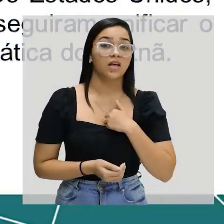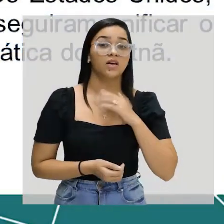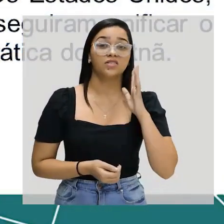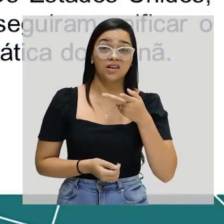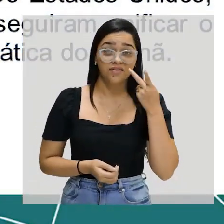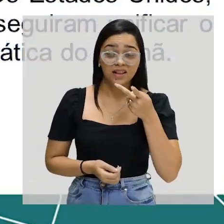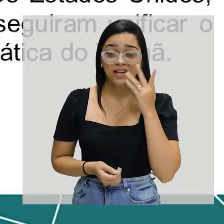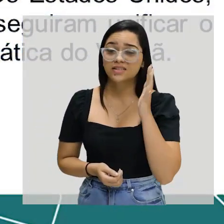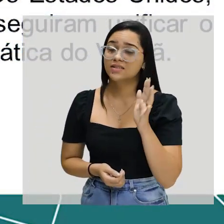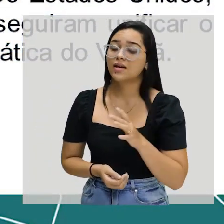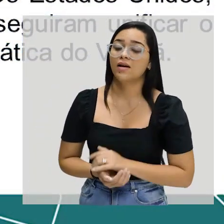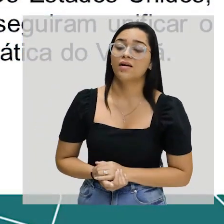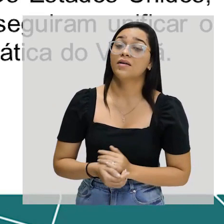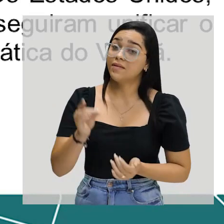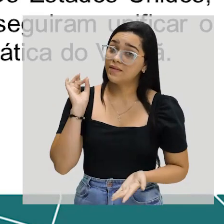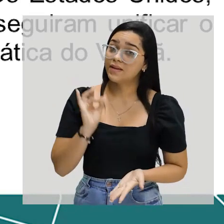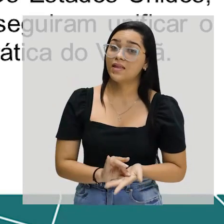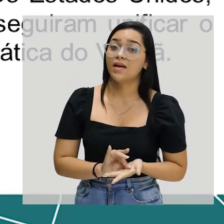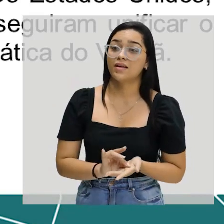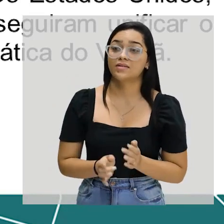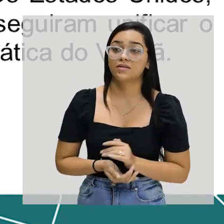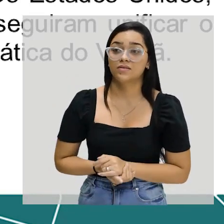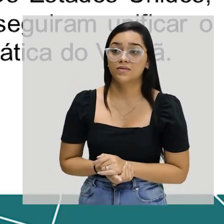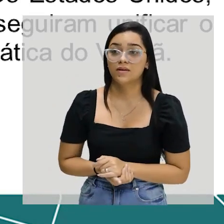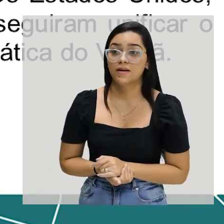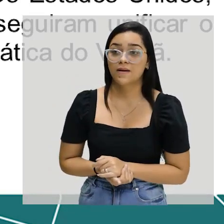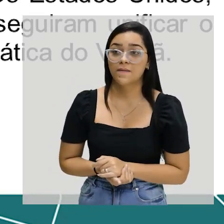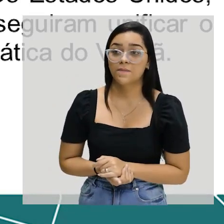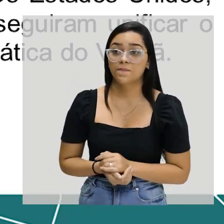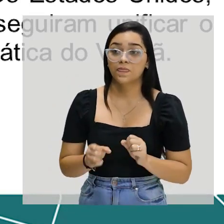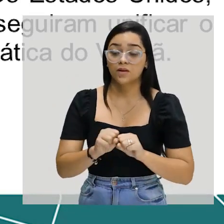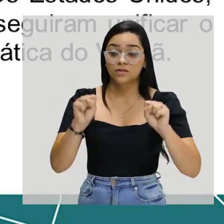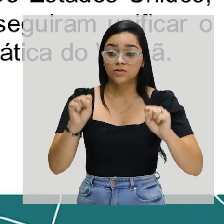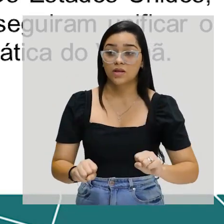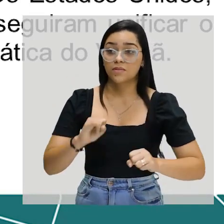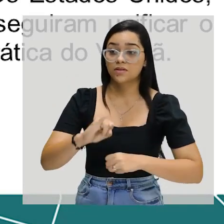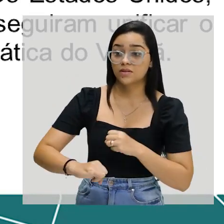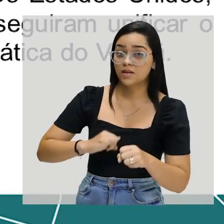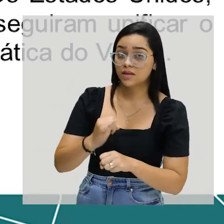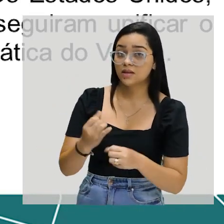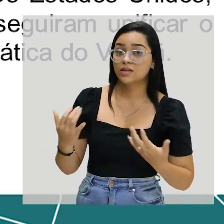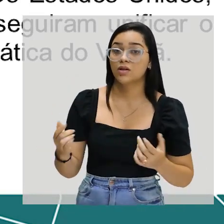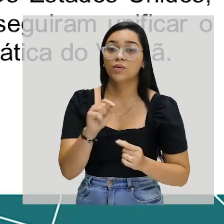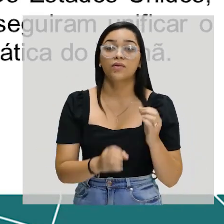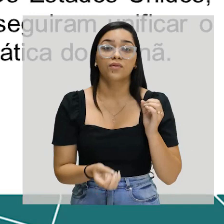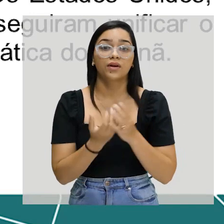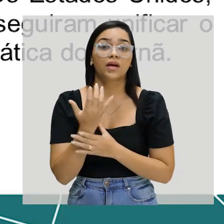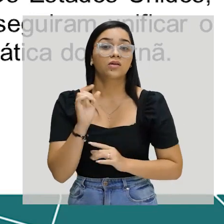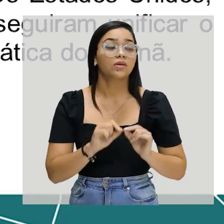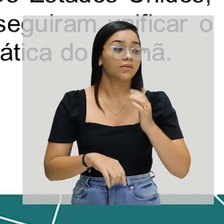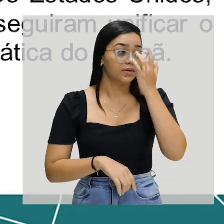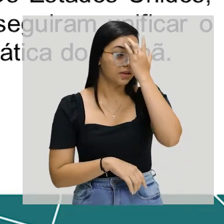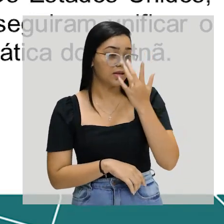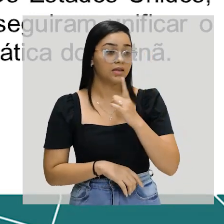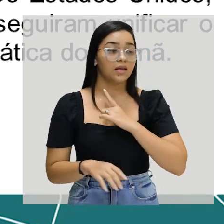acabei de citar isso né galera isso aqui está correto galera tá o sistema de Internet abre aspas ele foi criado no primeiro momento para